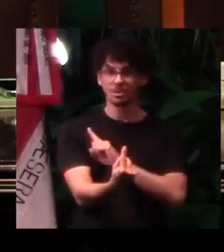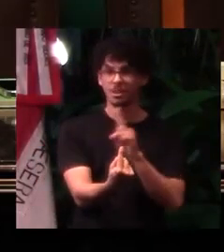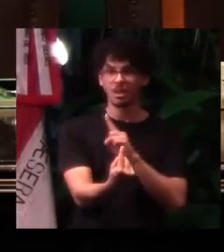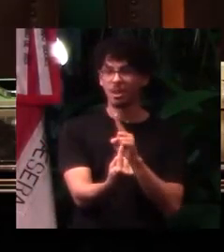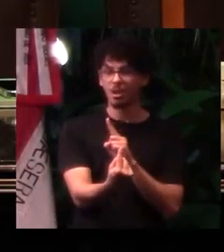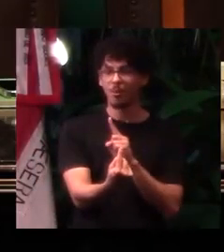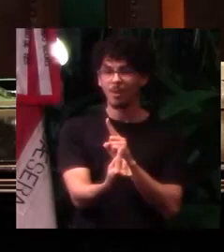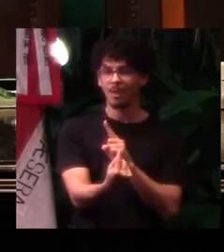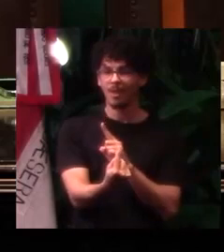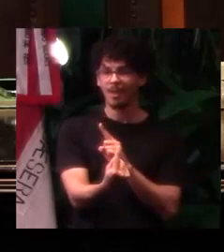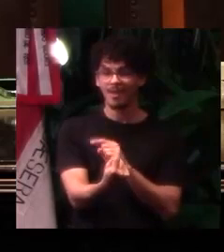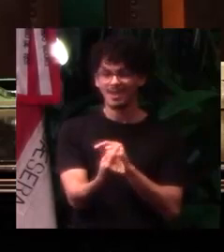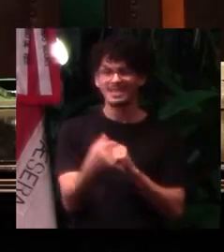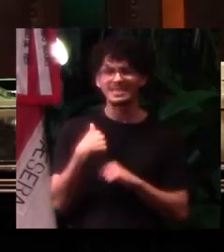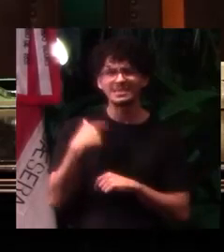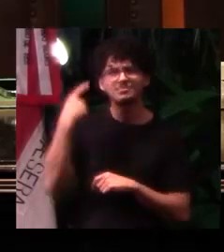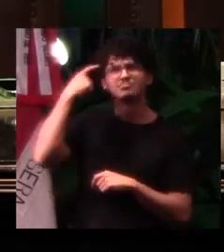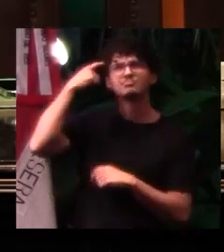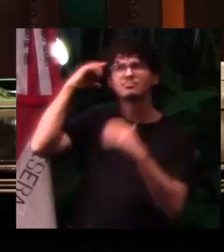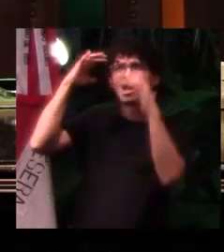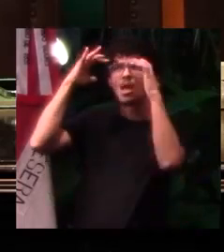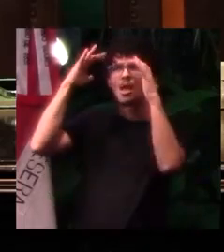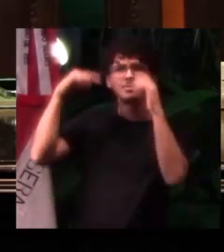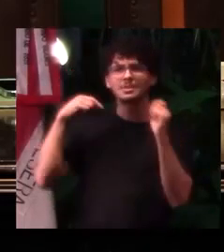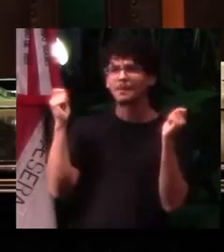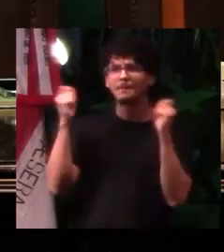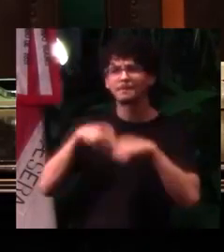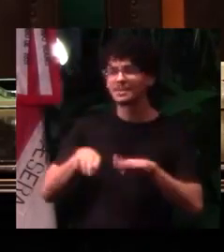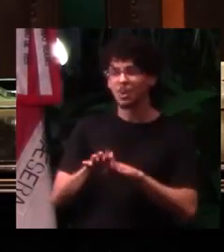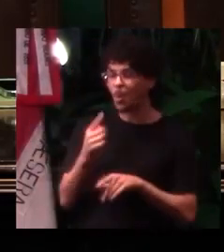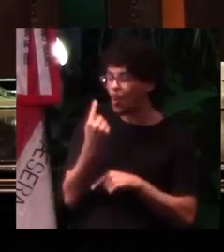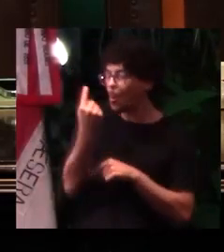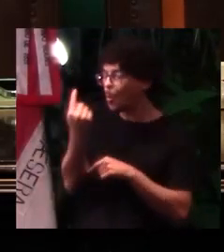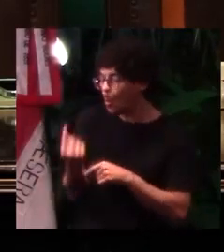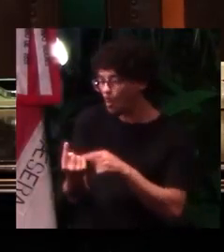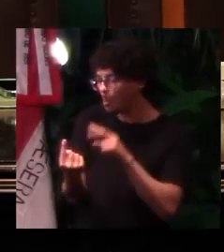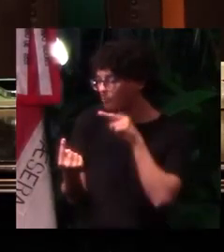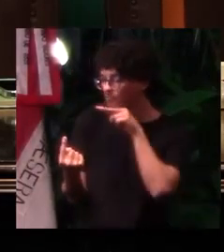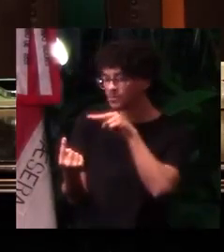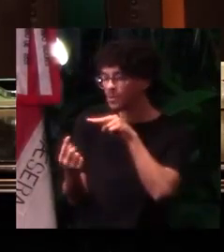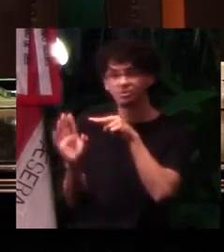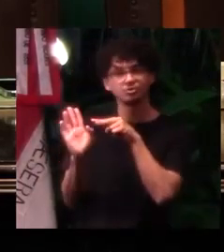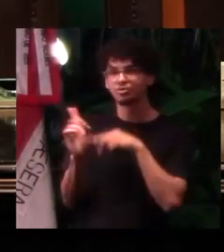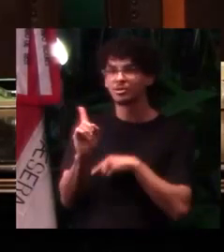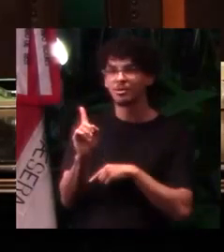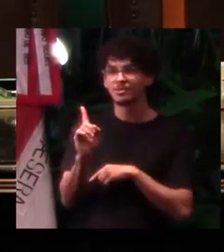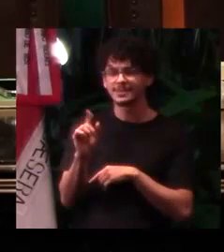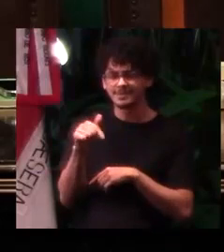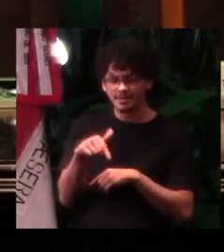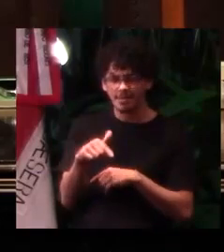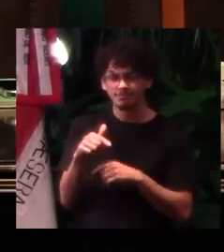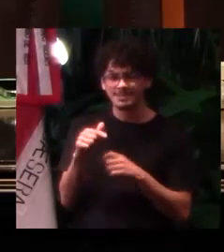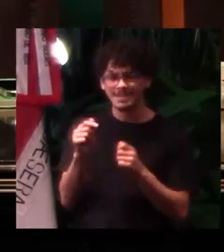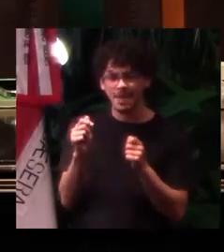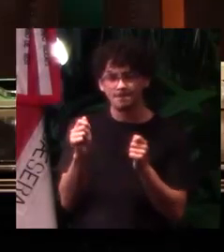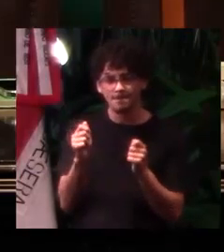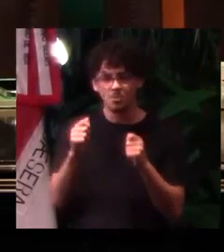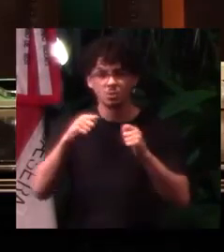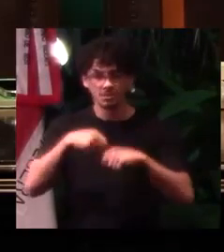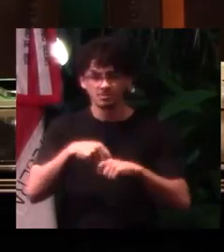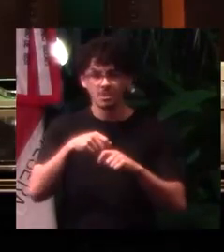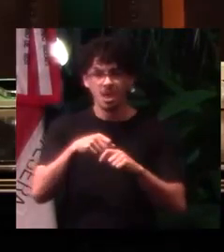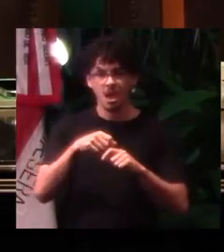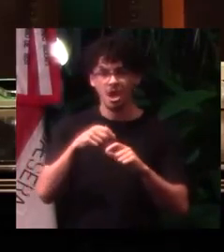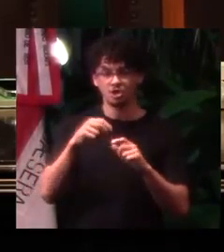mesmo não tinha um único centro, né? E essa forma descentralizada, digamos, de ver